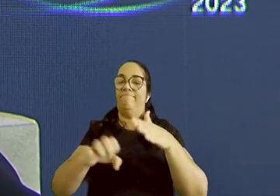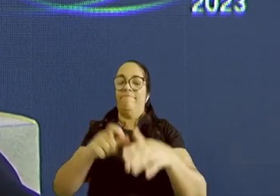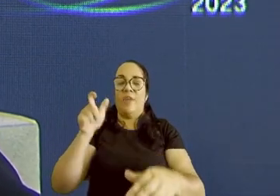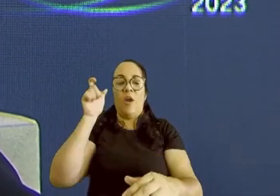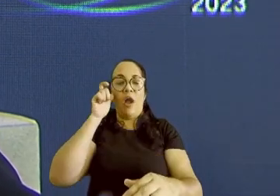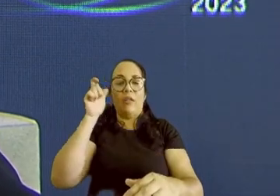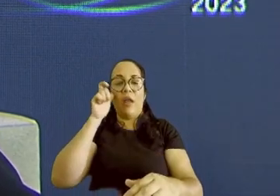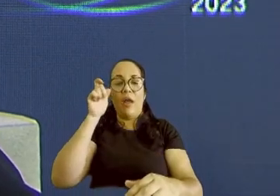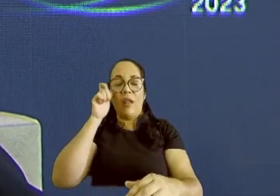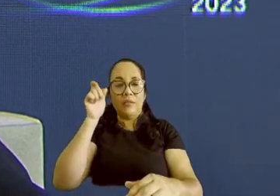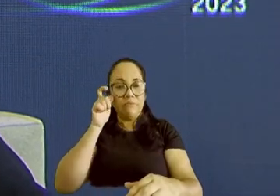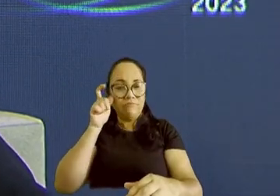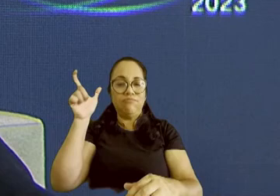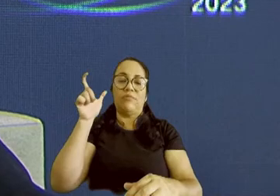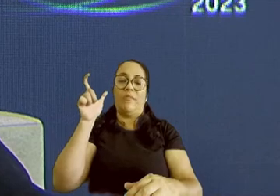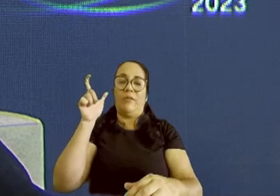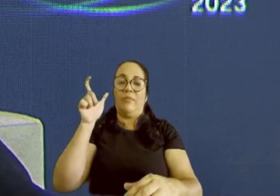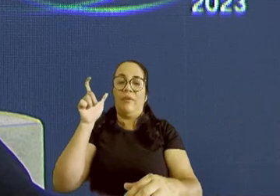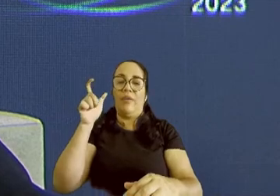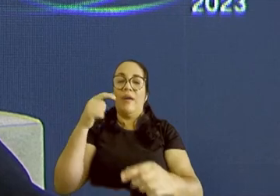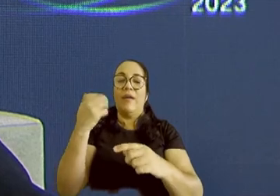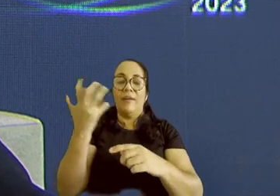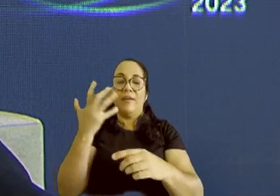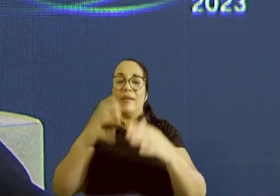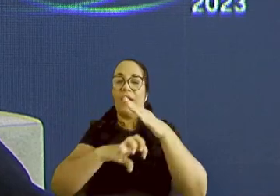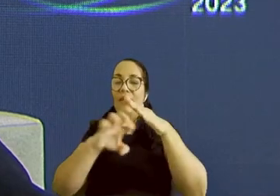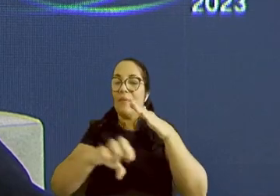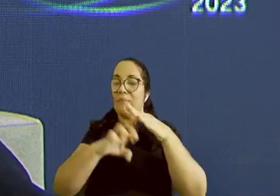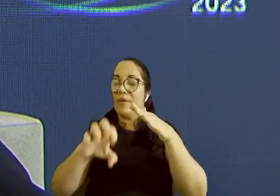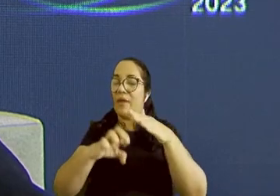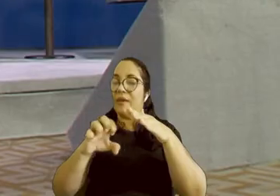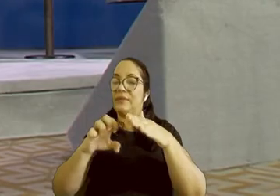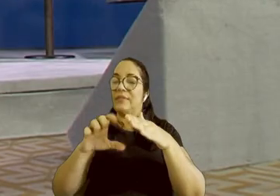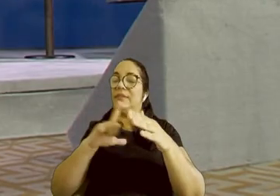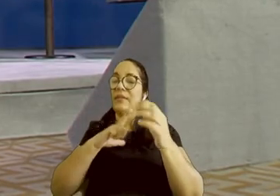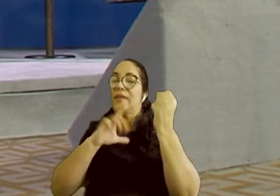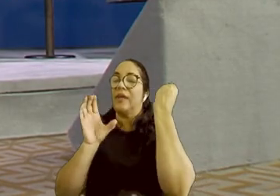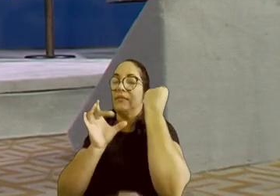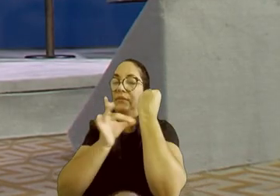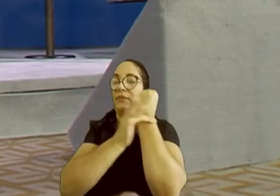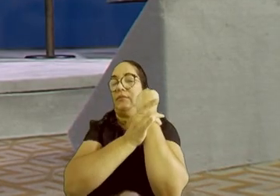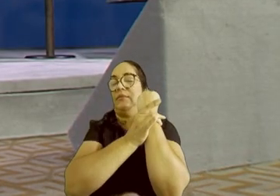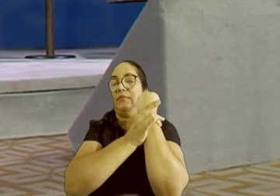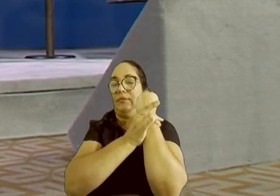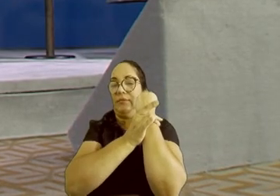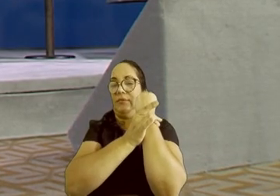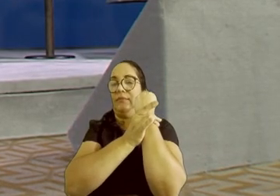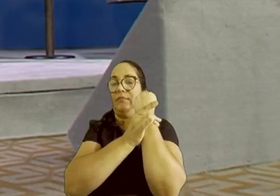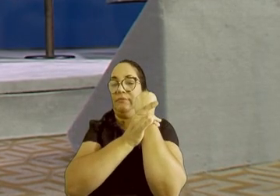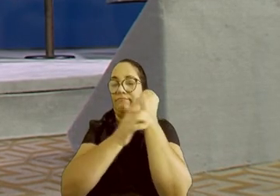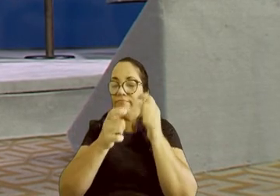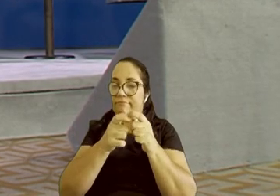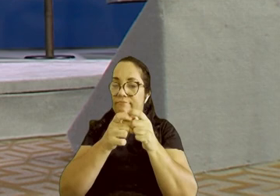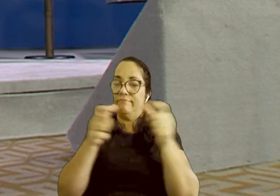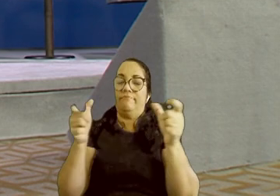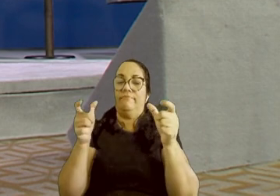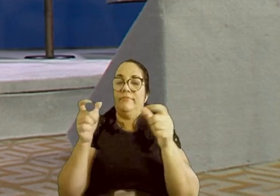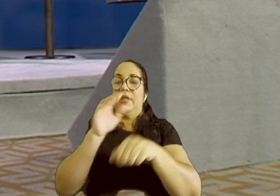por empresas assim que estão em pé consistente então a gente tá tá no momento bem bem legal